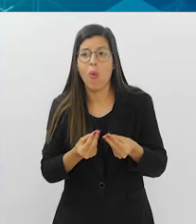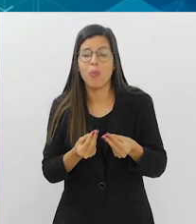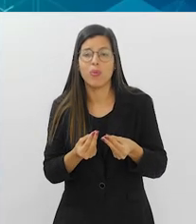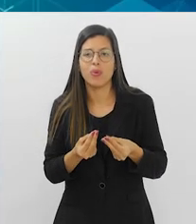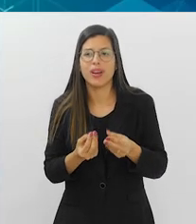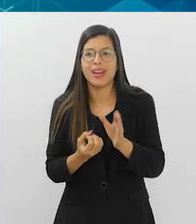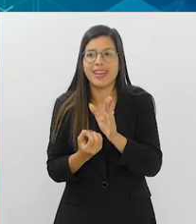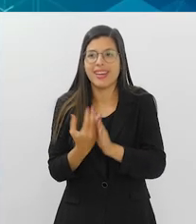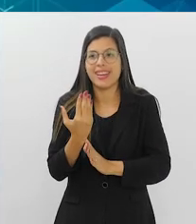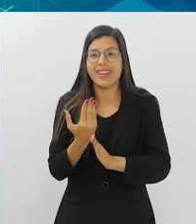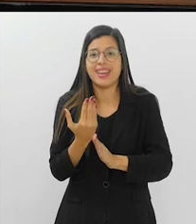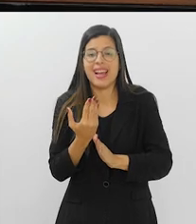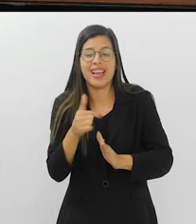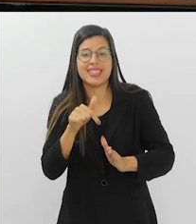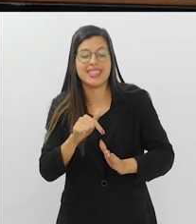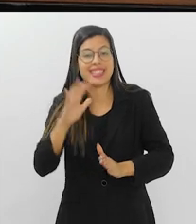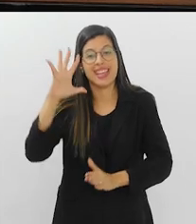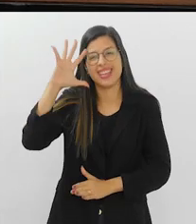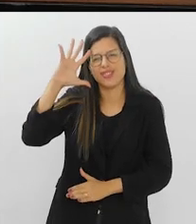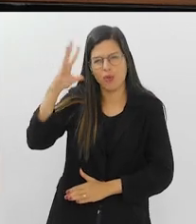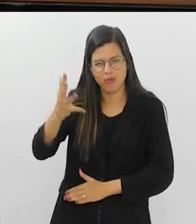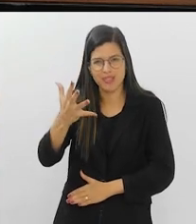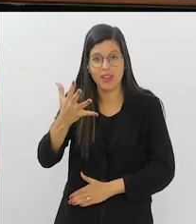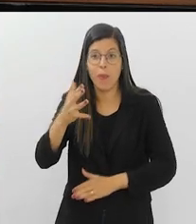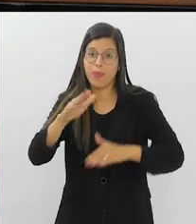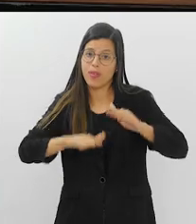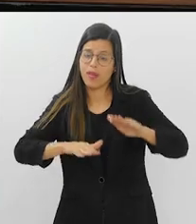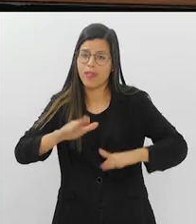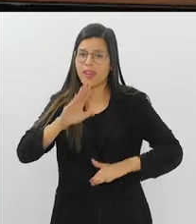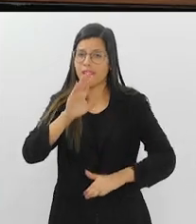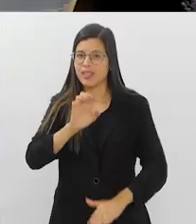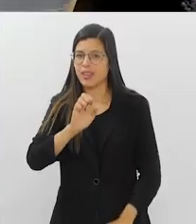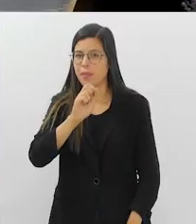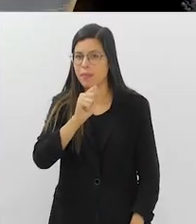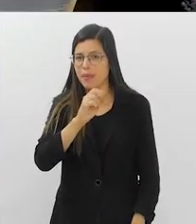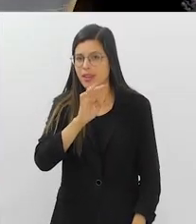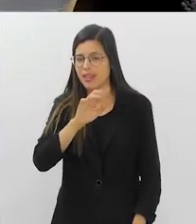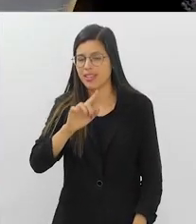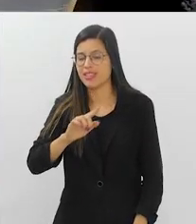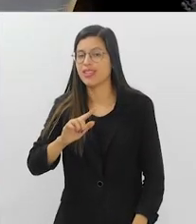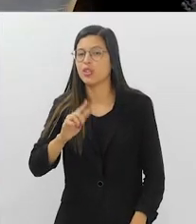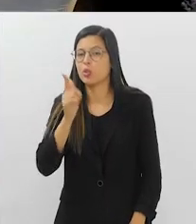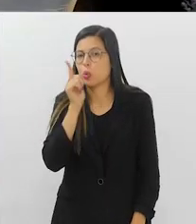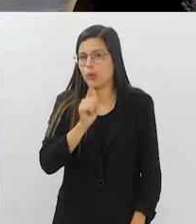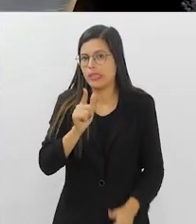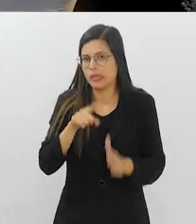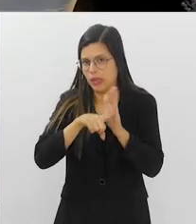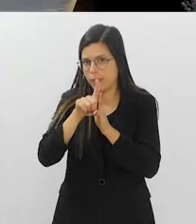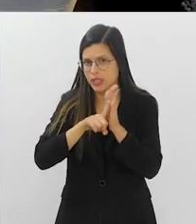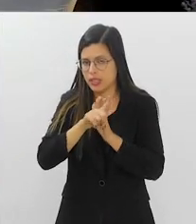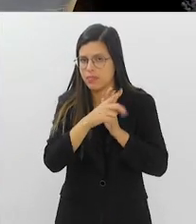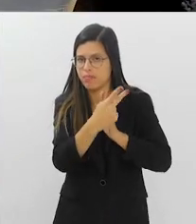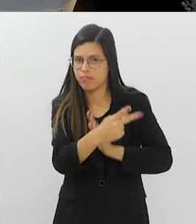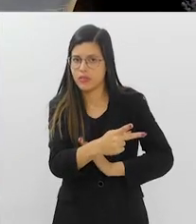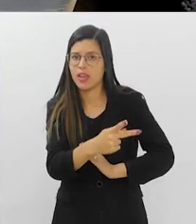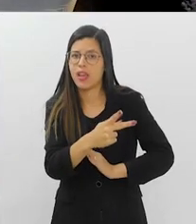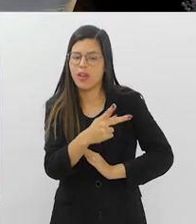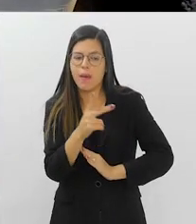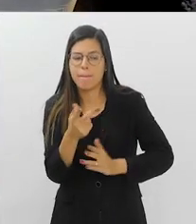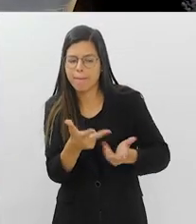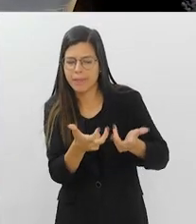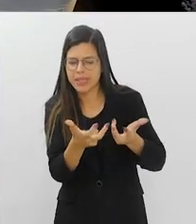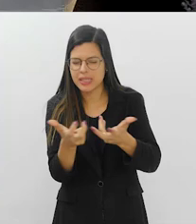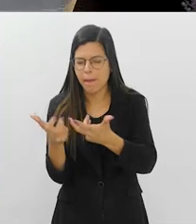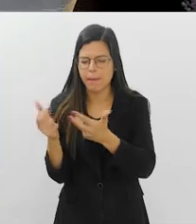isso, produzir essa mediação. Talvez a Beatriz tenha conseguido ter sorte no estudo dela, porque ela teve acesso